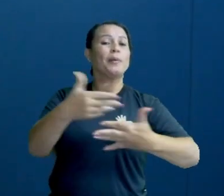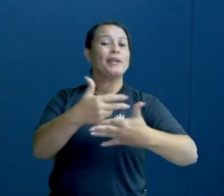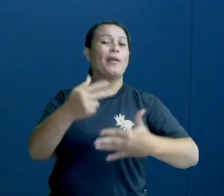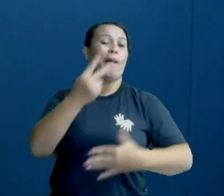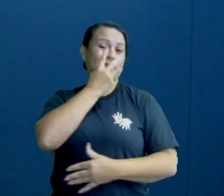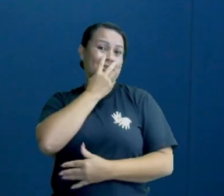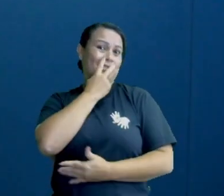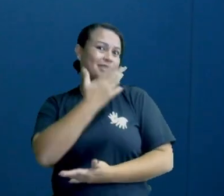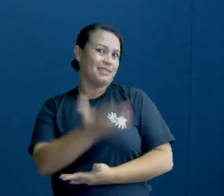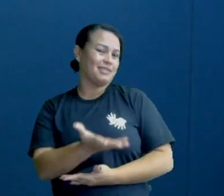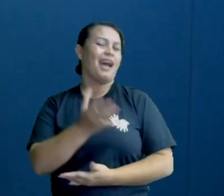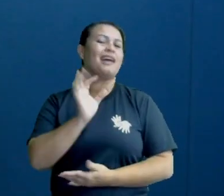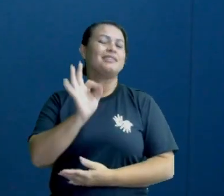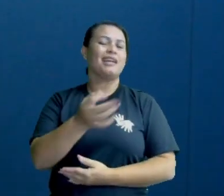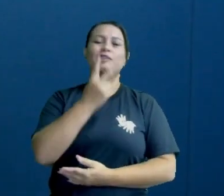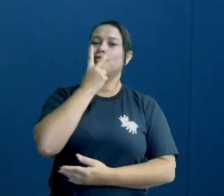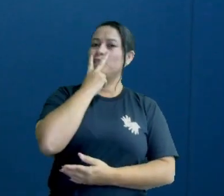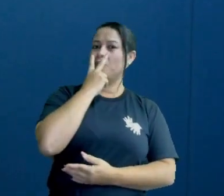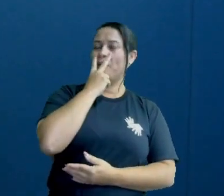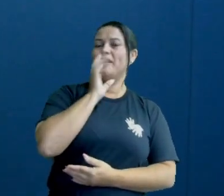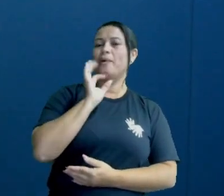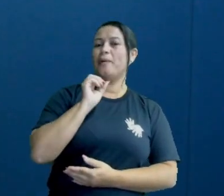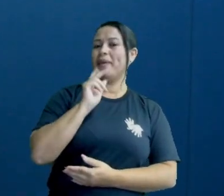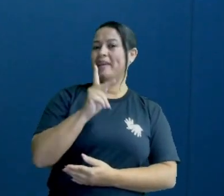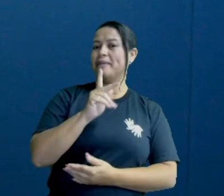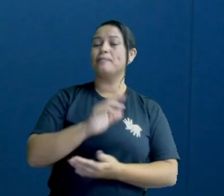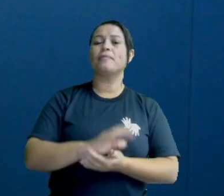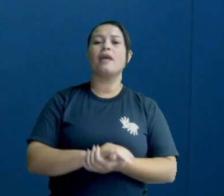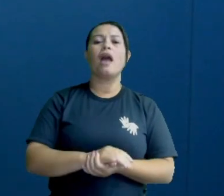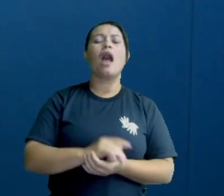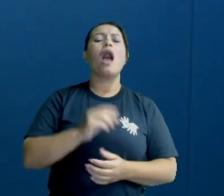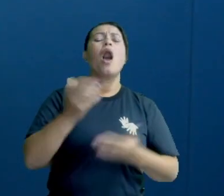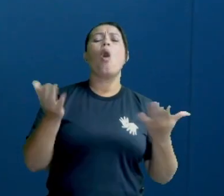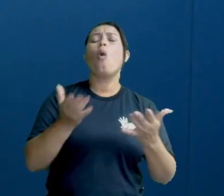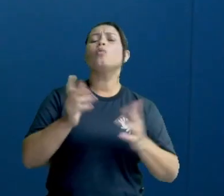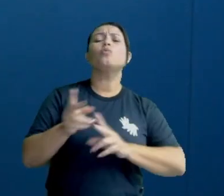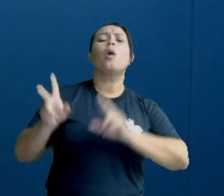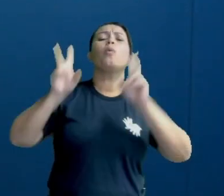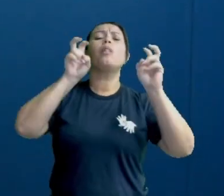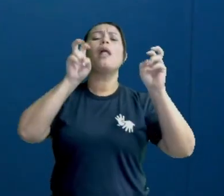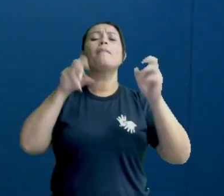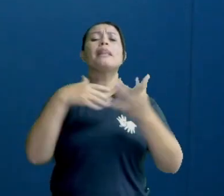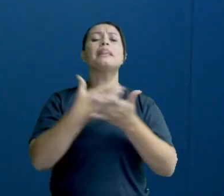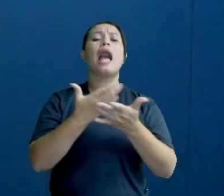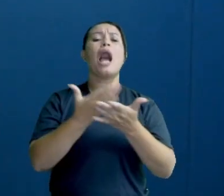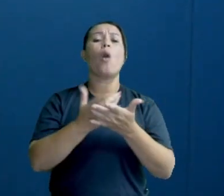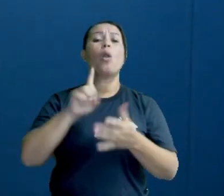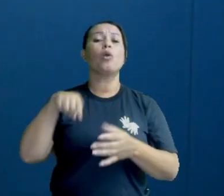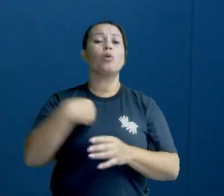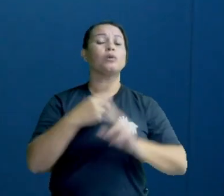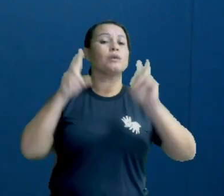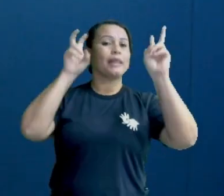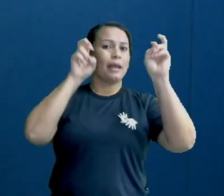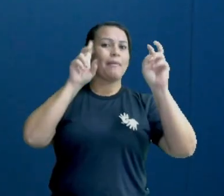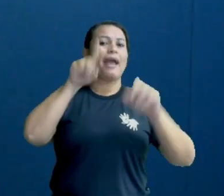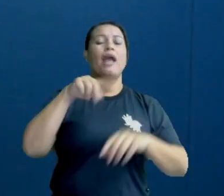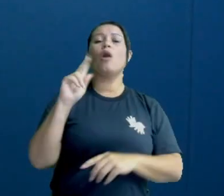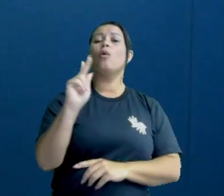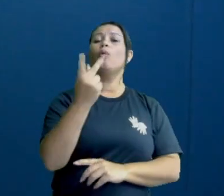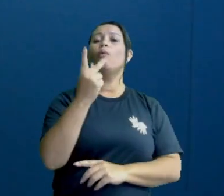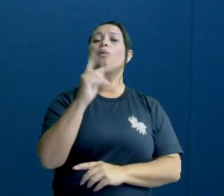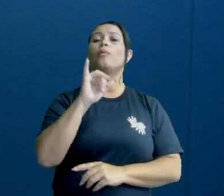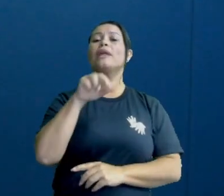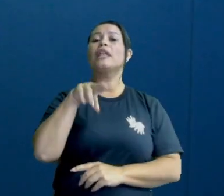tá? Nossa cidade, Vitória de Santo Antão. Então, qual é o tema da nossa aula de hoje? O tema da nossa aula de hoje é o hino